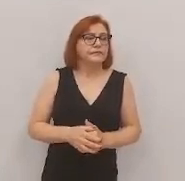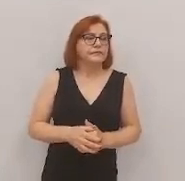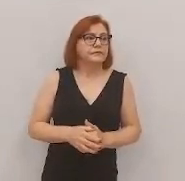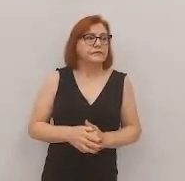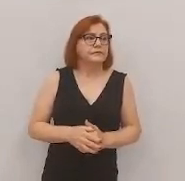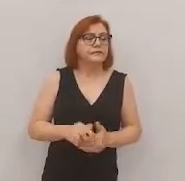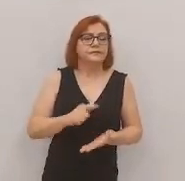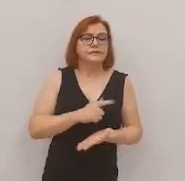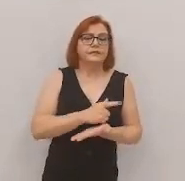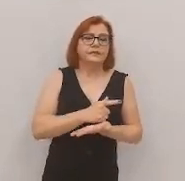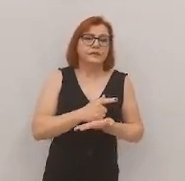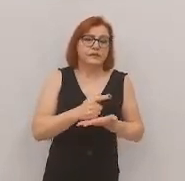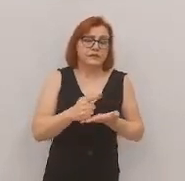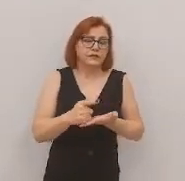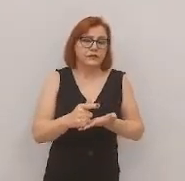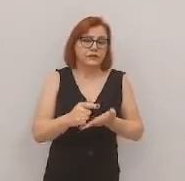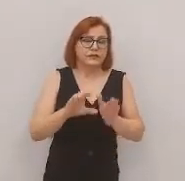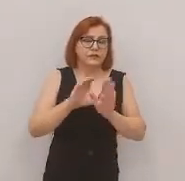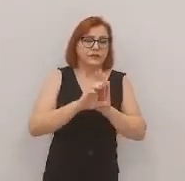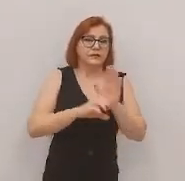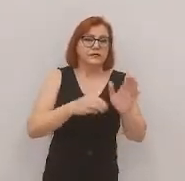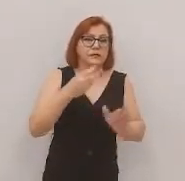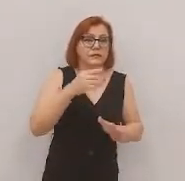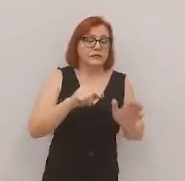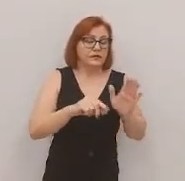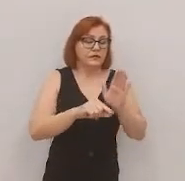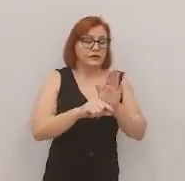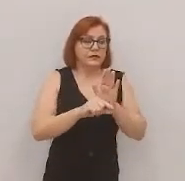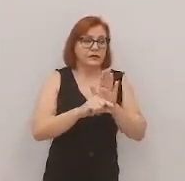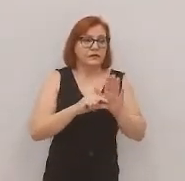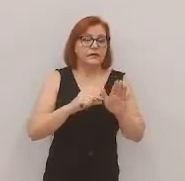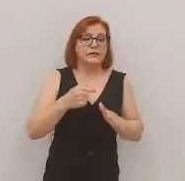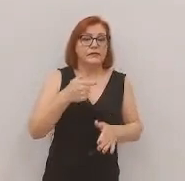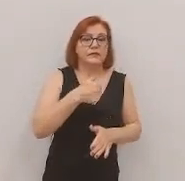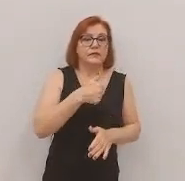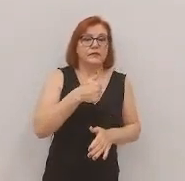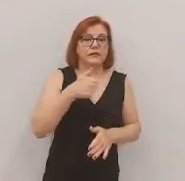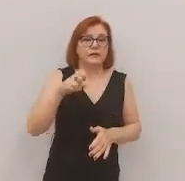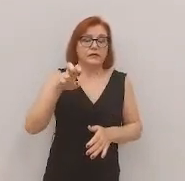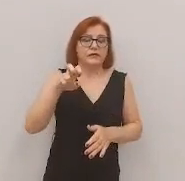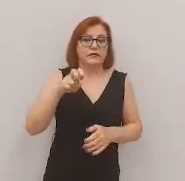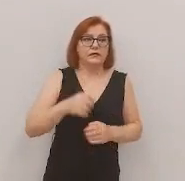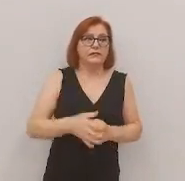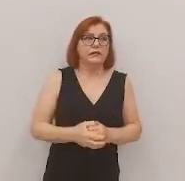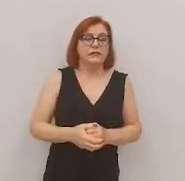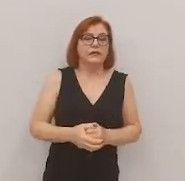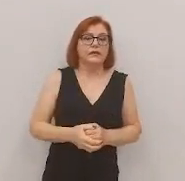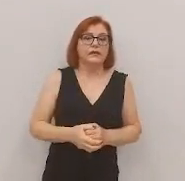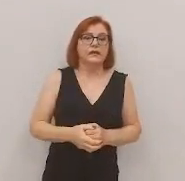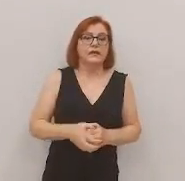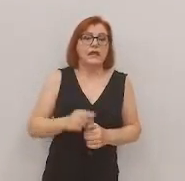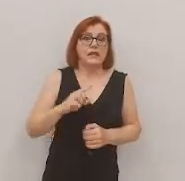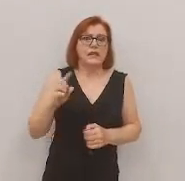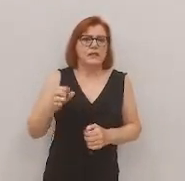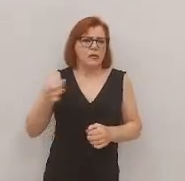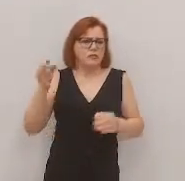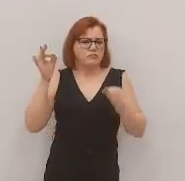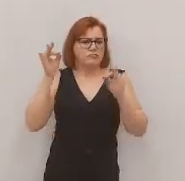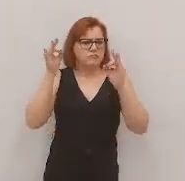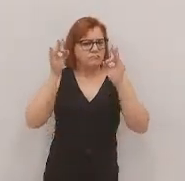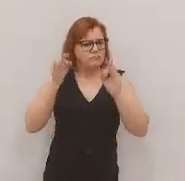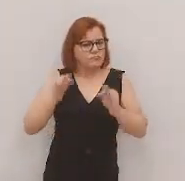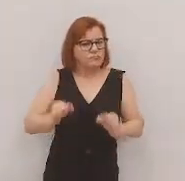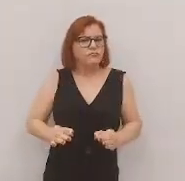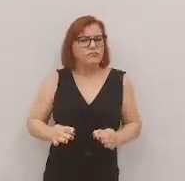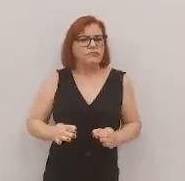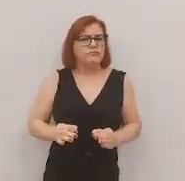em Gênesis 3,15, Deus vem dar um julgamento sobre